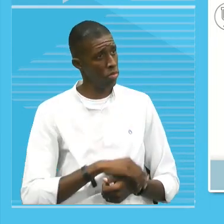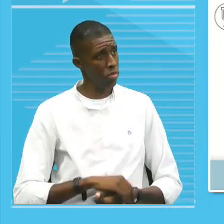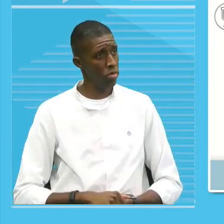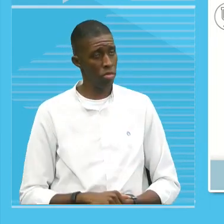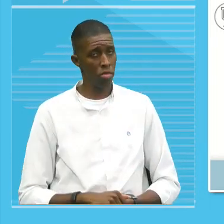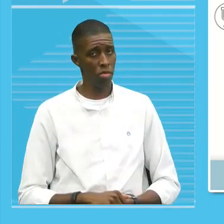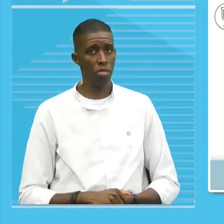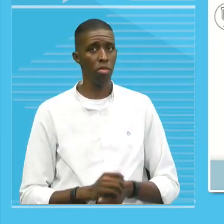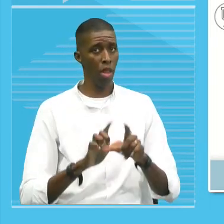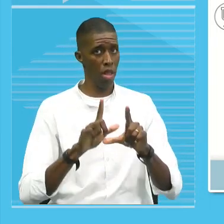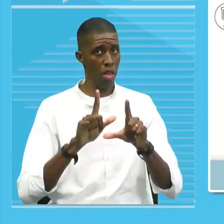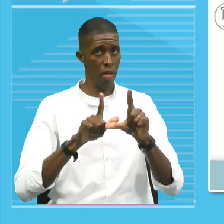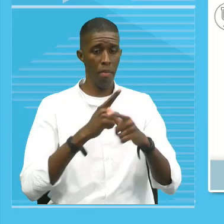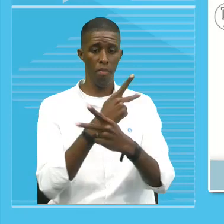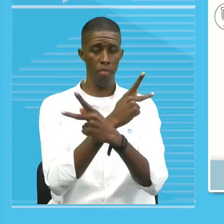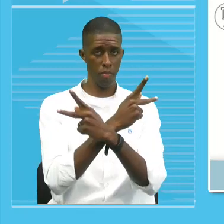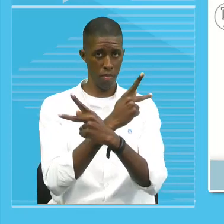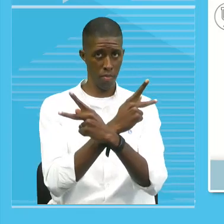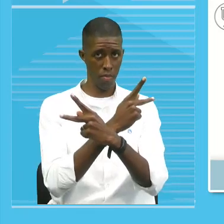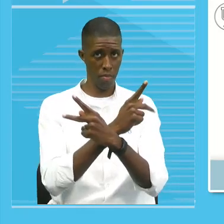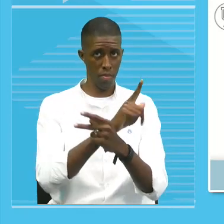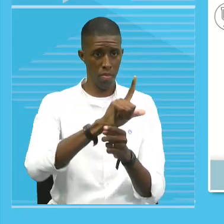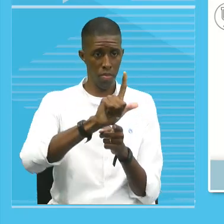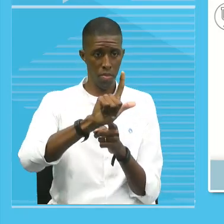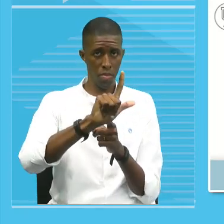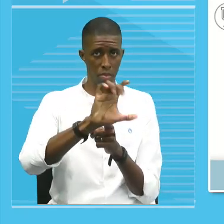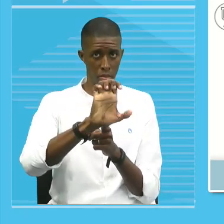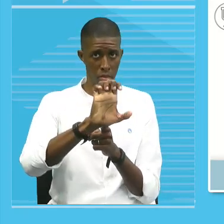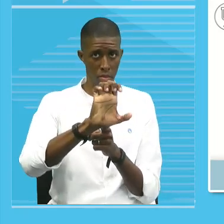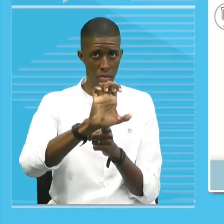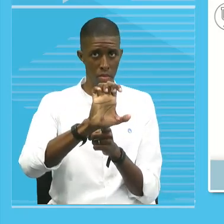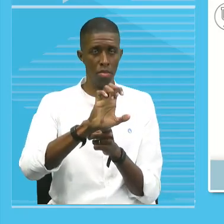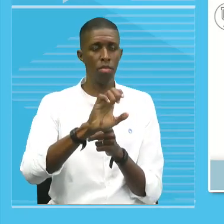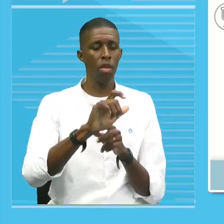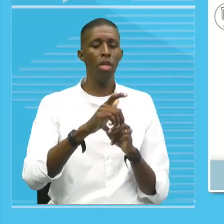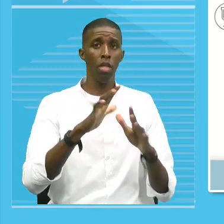e escrevi o leis refere a quê a Roberto